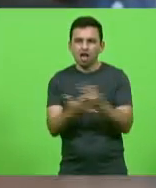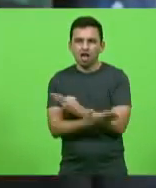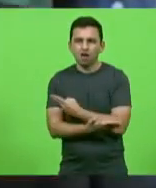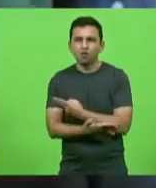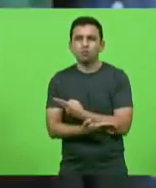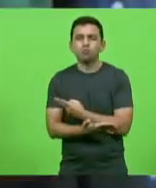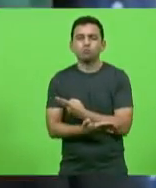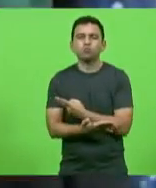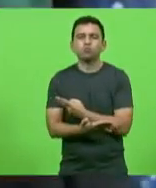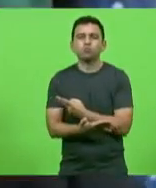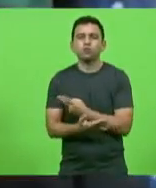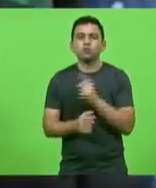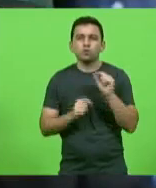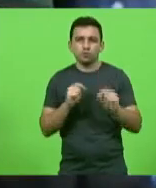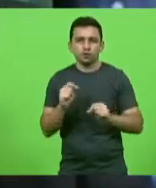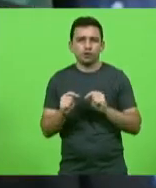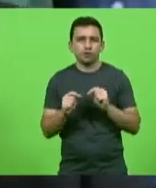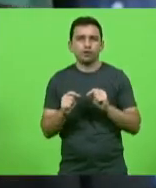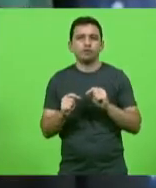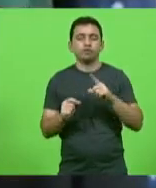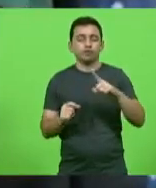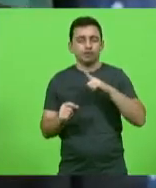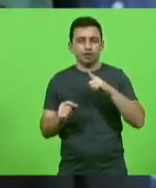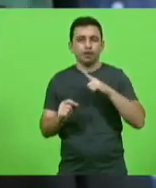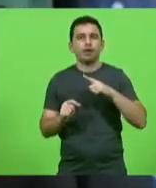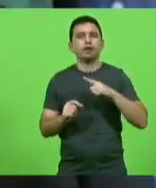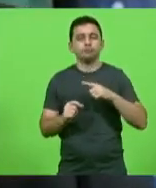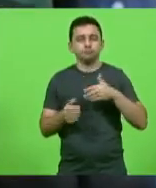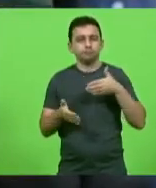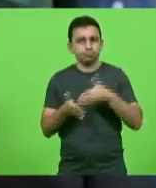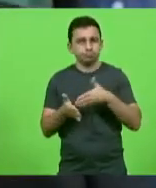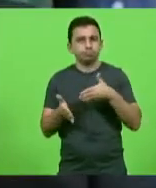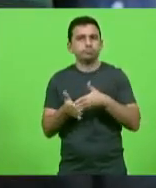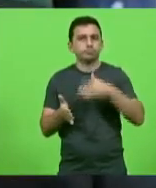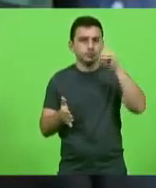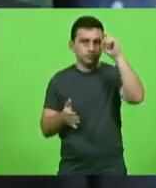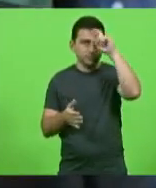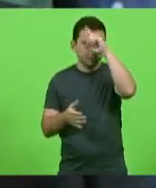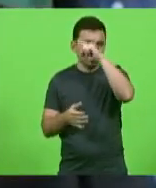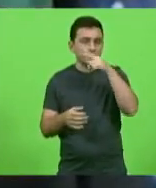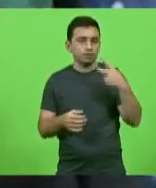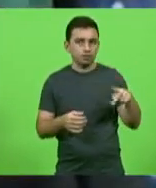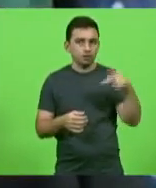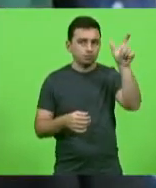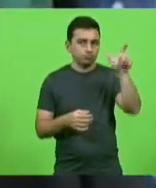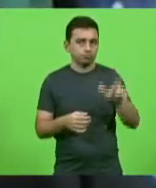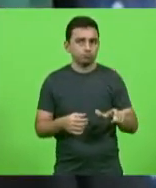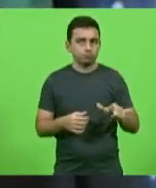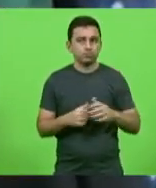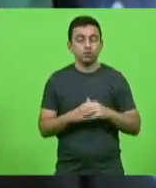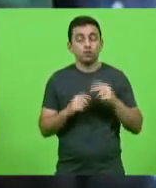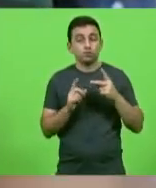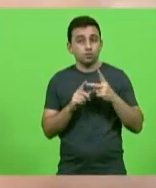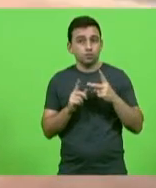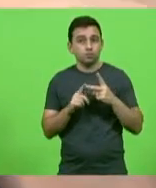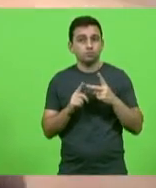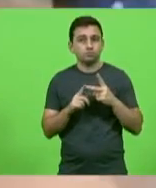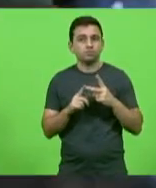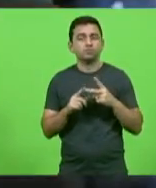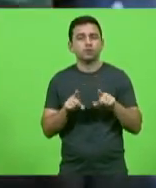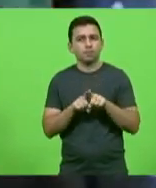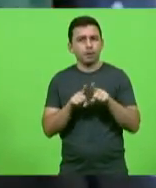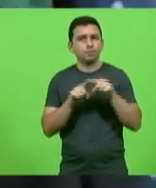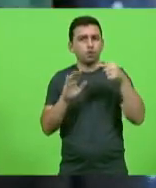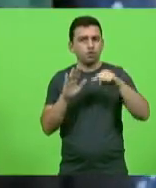serão considerados os obstáculos e as dificuldades reais do agente público dois da